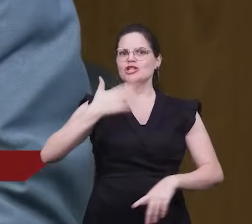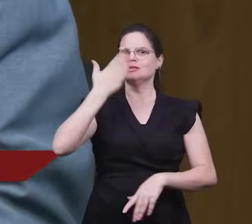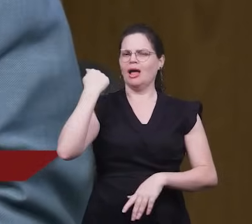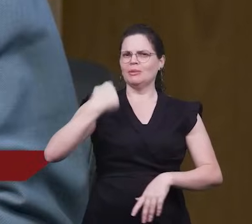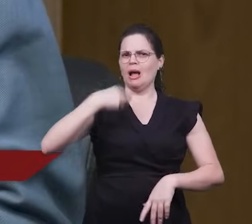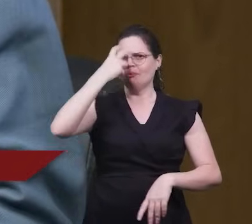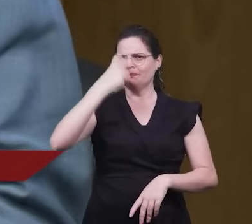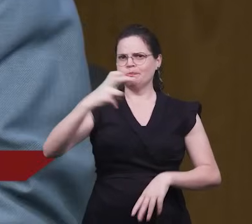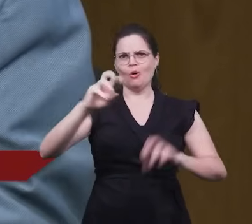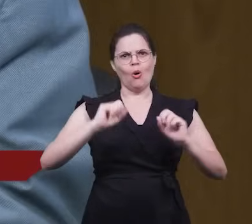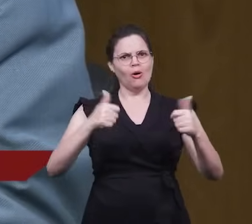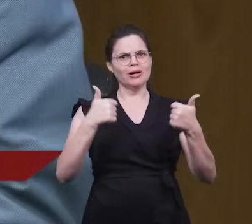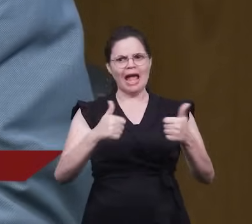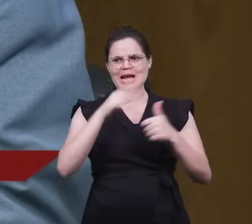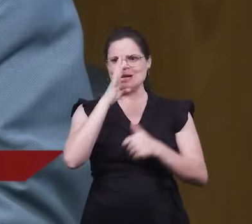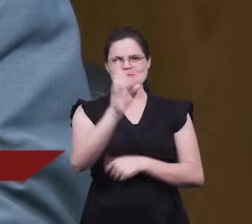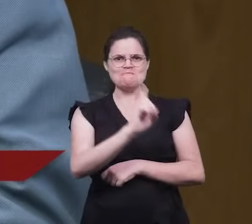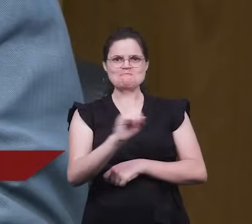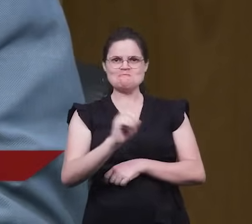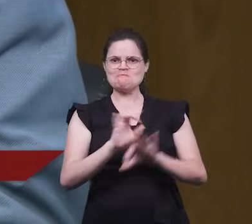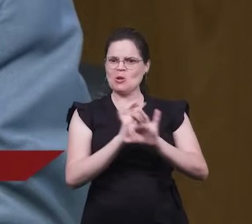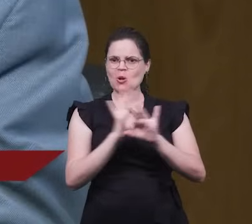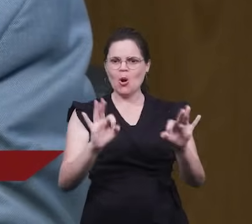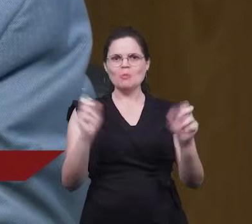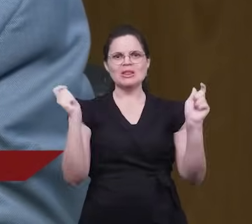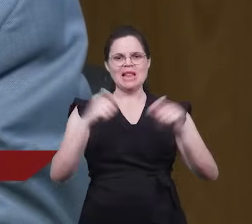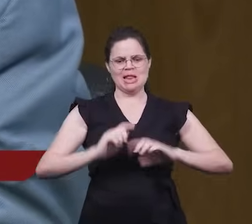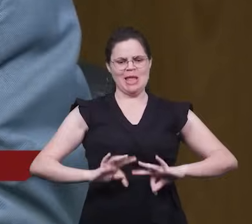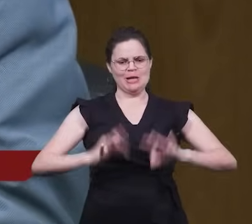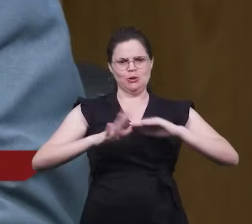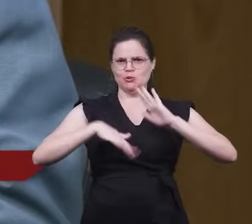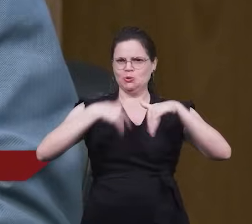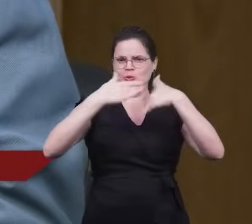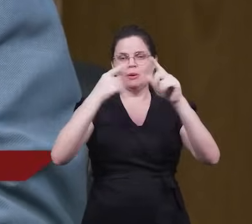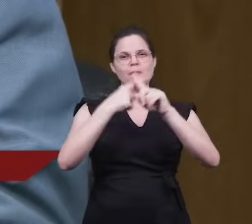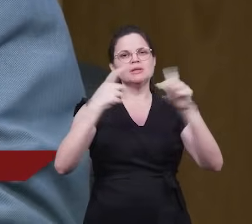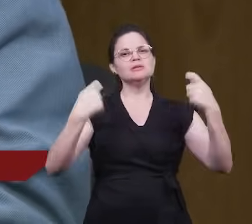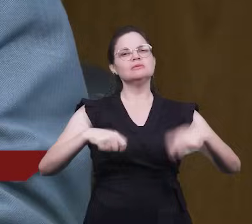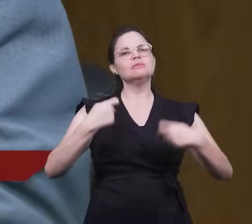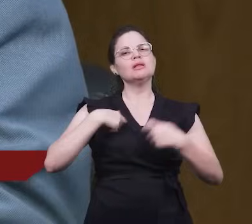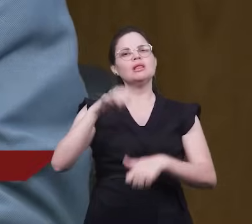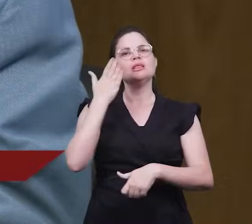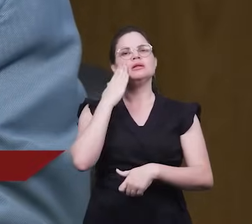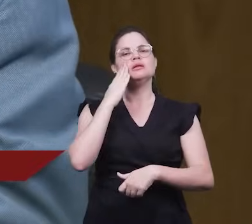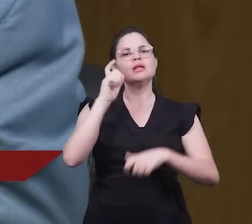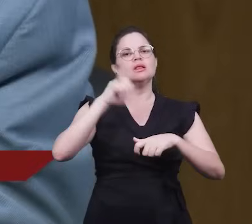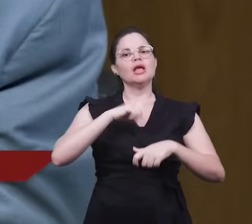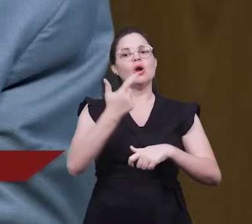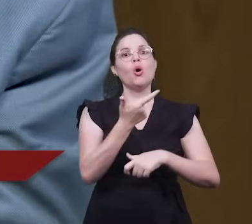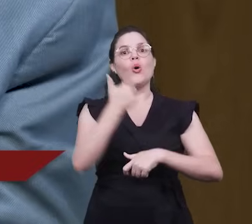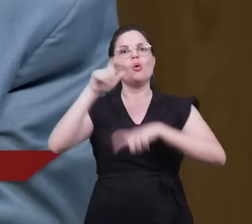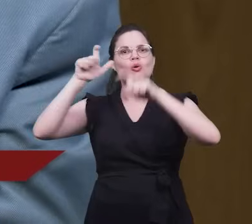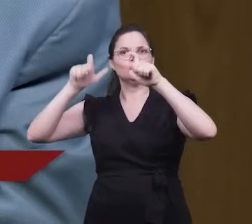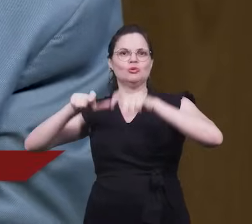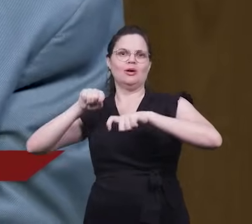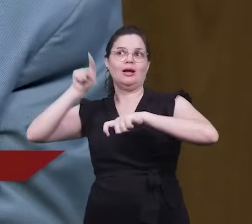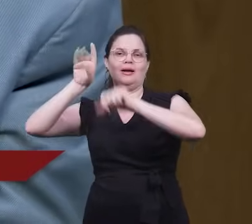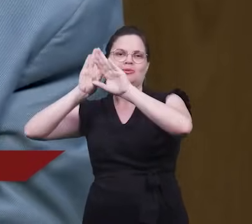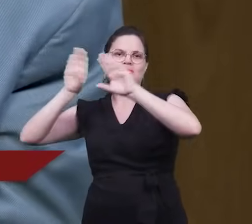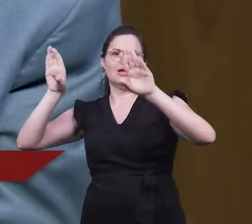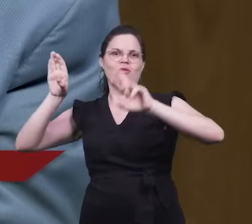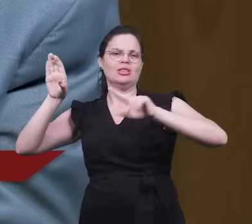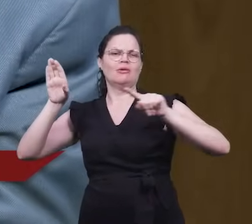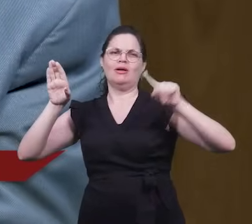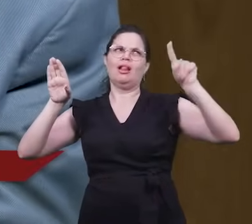não podemos criticar isso. Mas entender que isso diz assim, o mundo é pequeno já para o